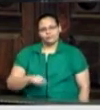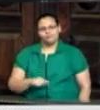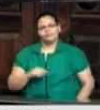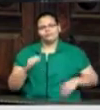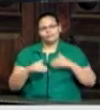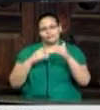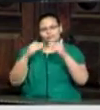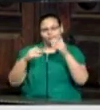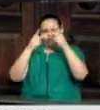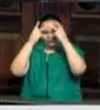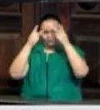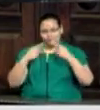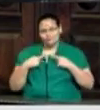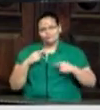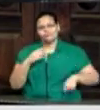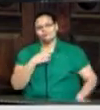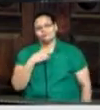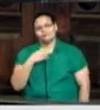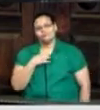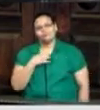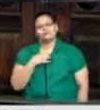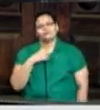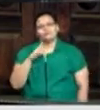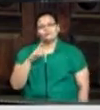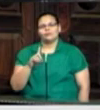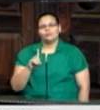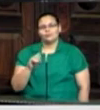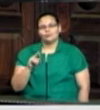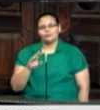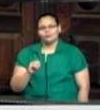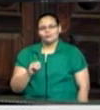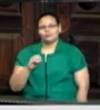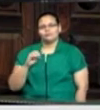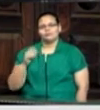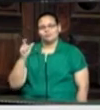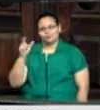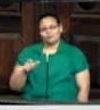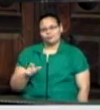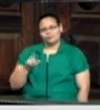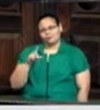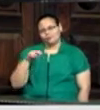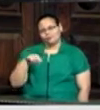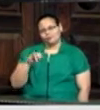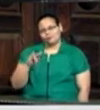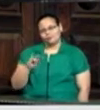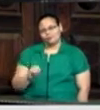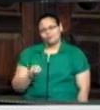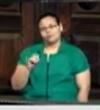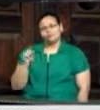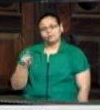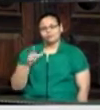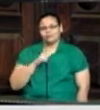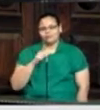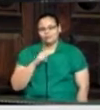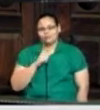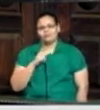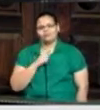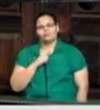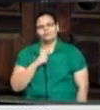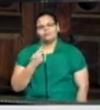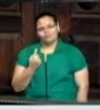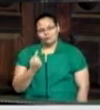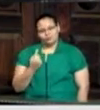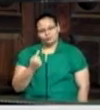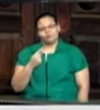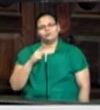Humano. E, nesse sentido, o delegado Rivaldo, que agora já tem uma, dentro